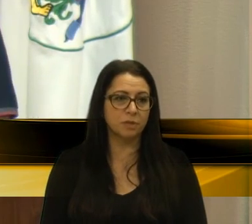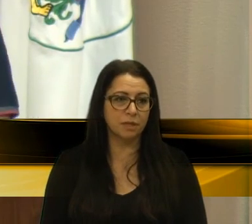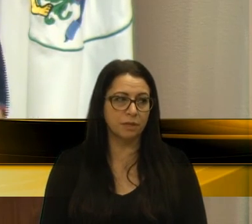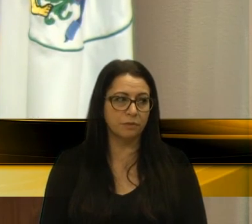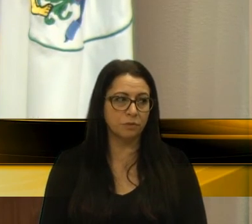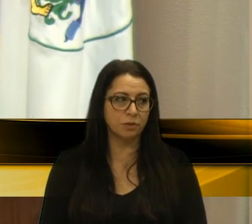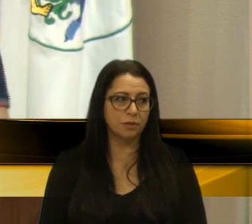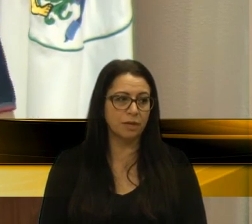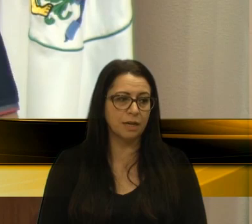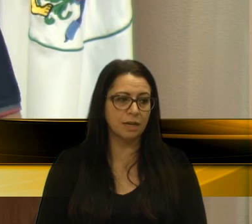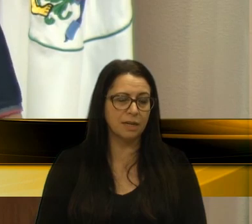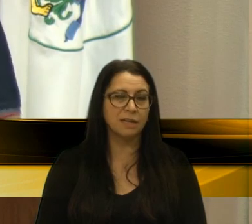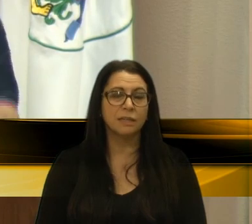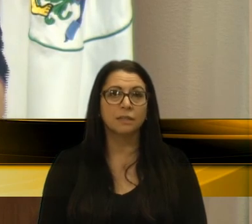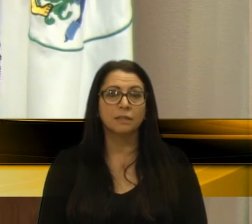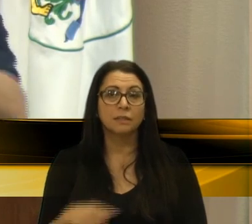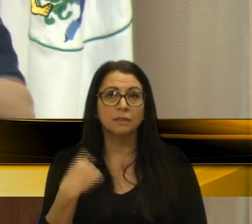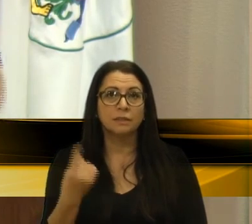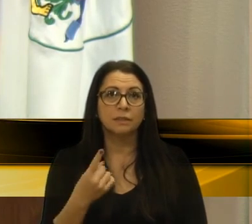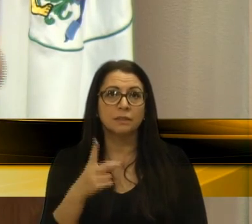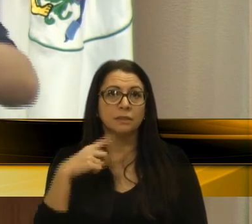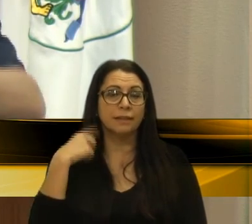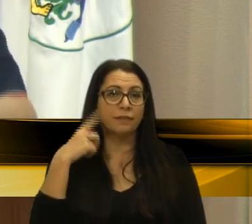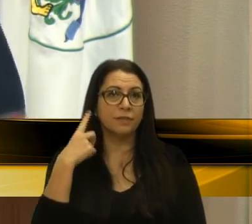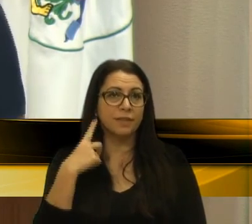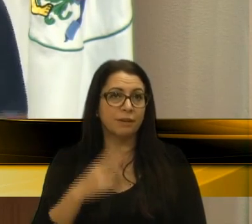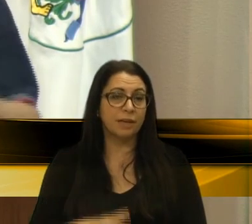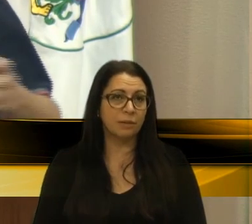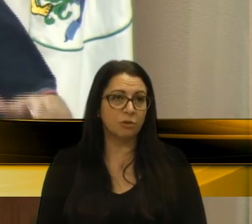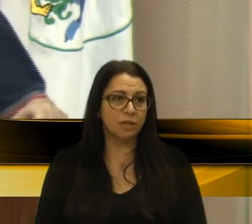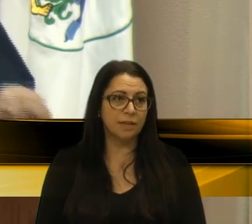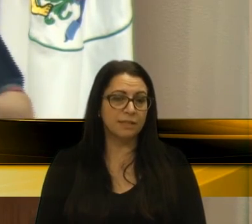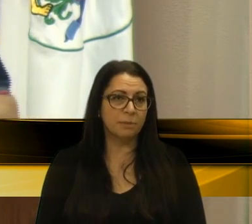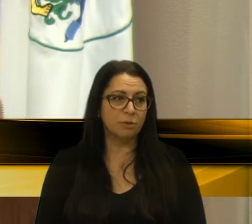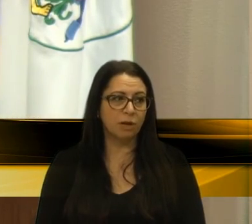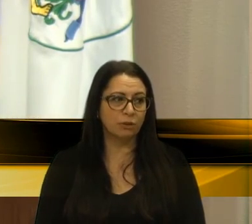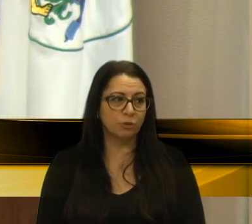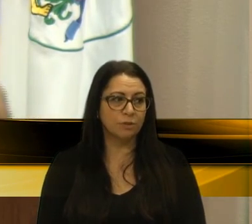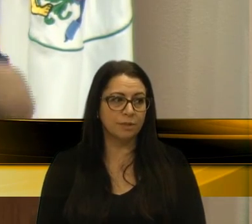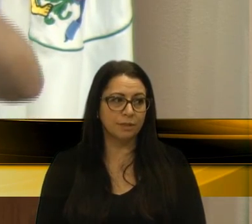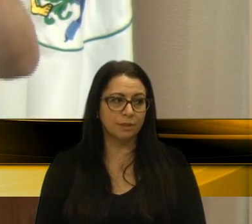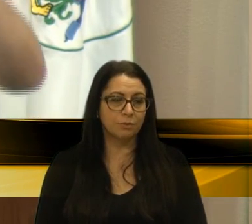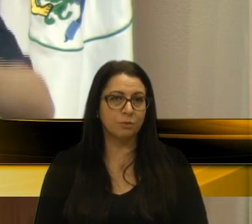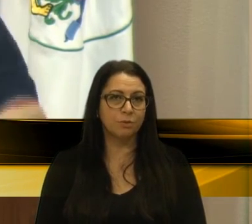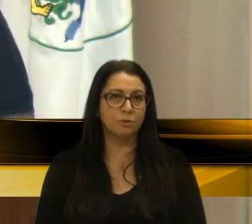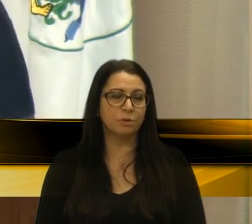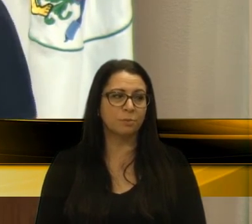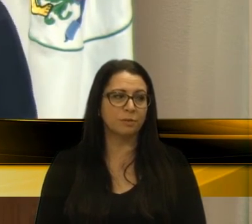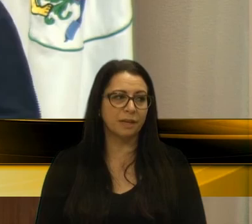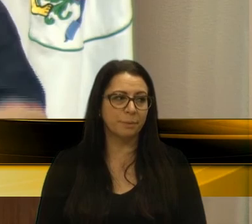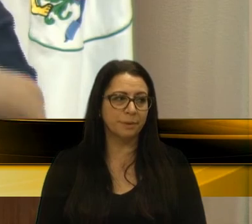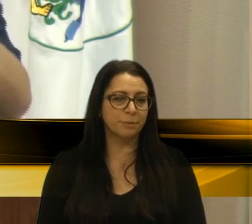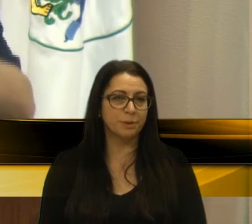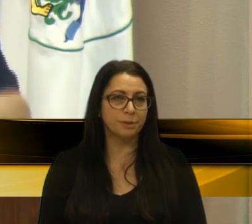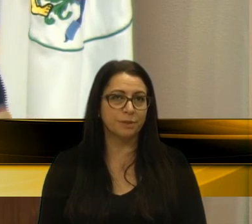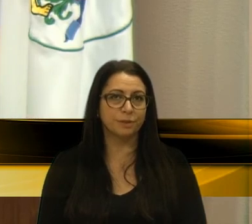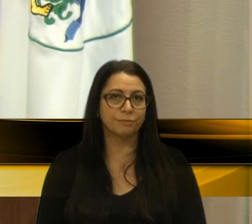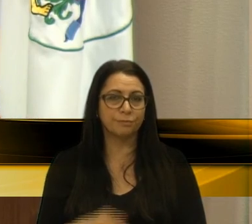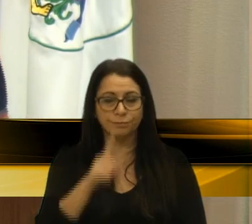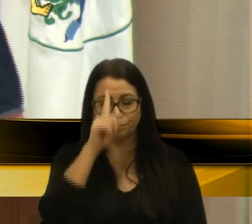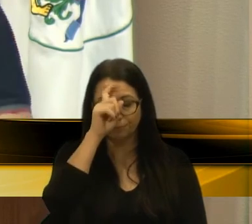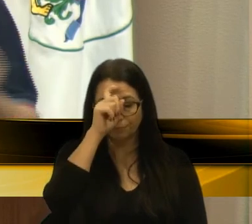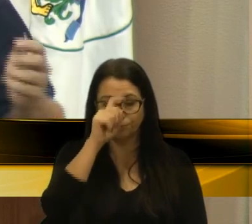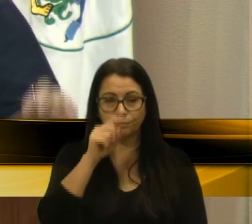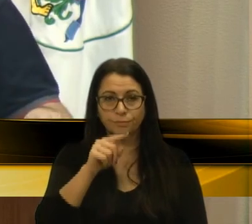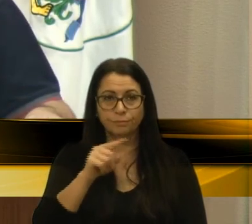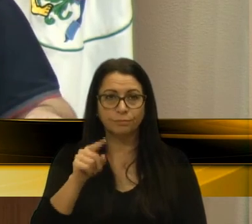né? Destinando a deputados para que os deputados possam privilegiar. Escola, vamos arrumar posto de saúde, vamos arrumar estrada.